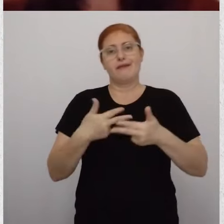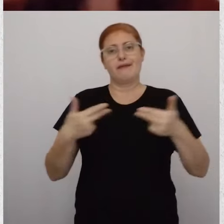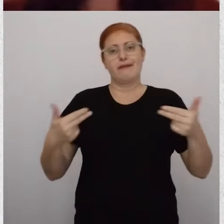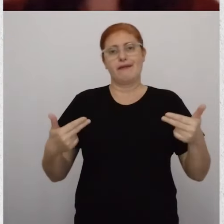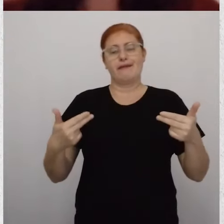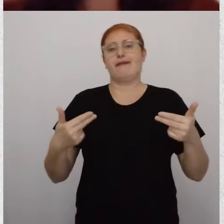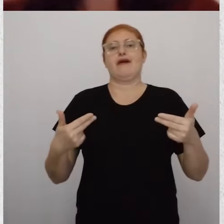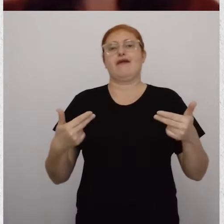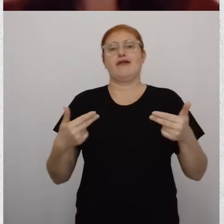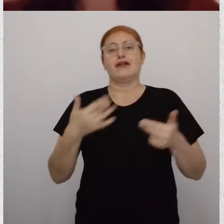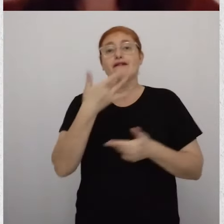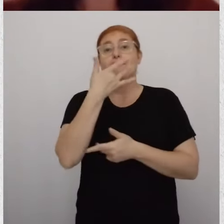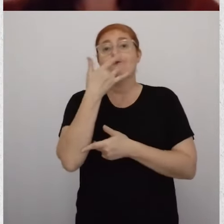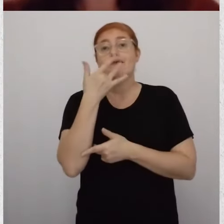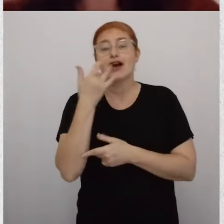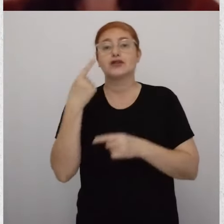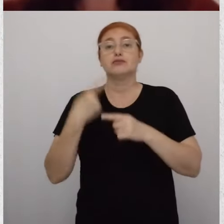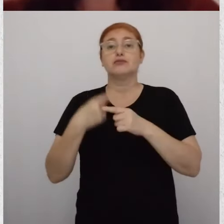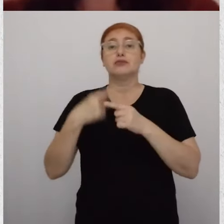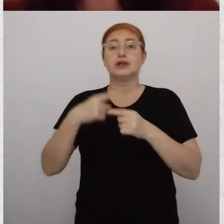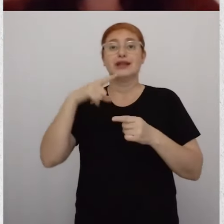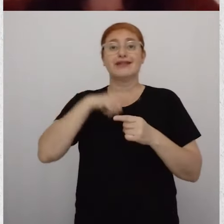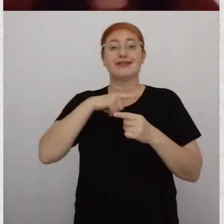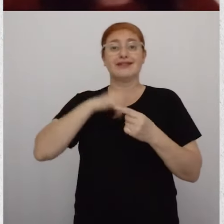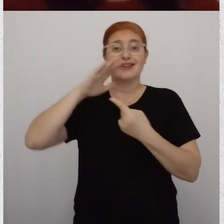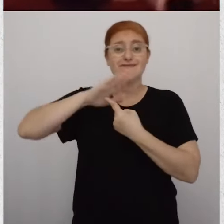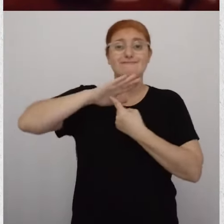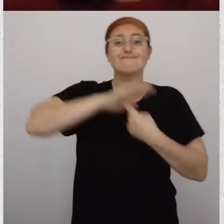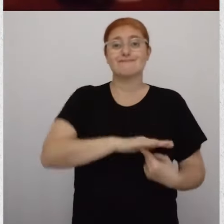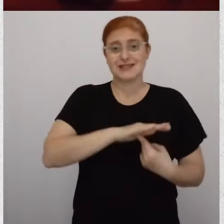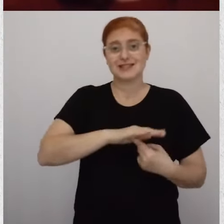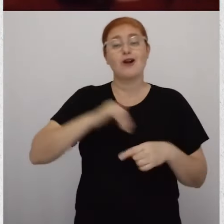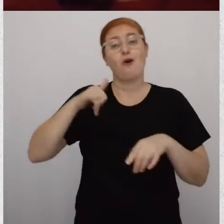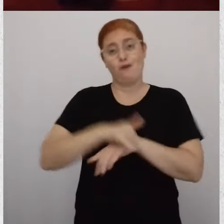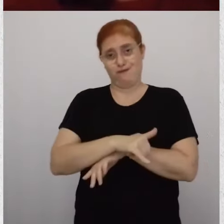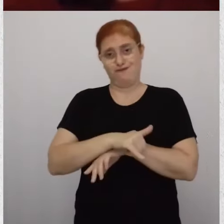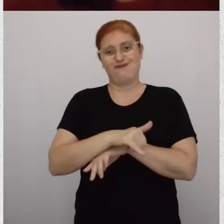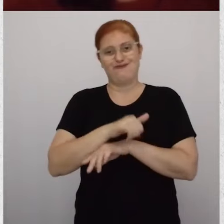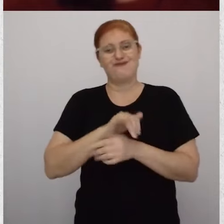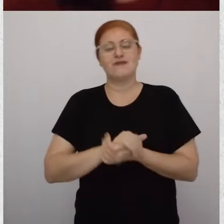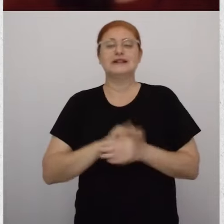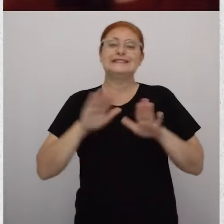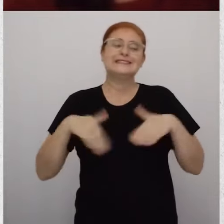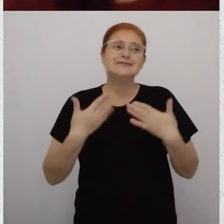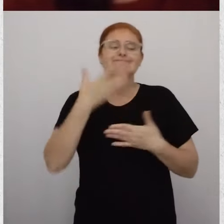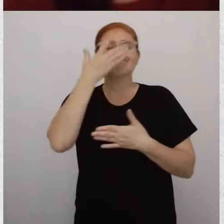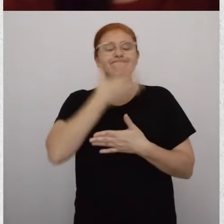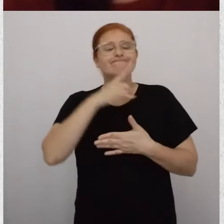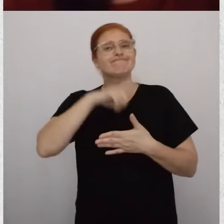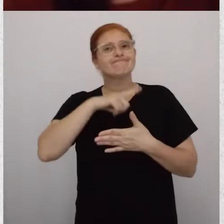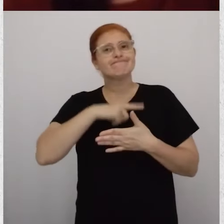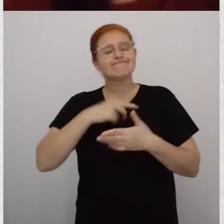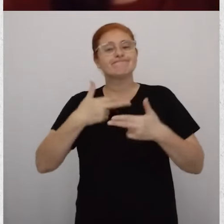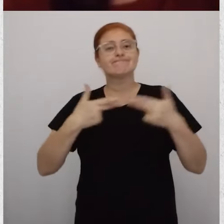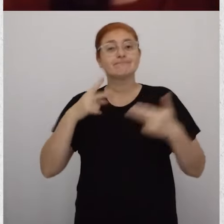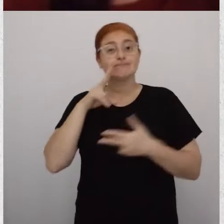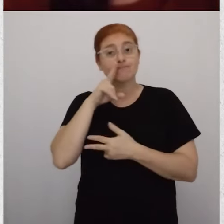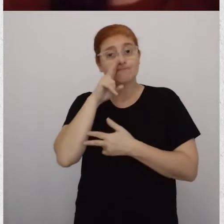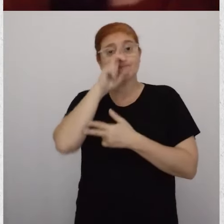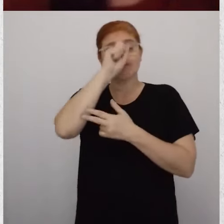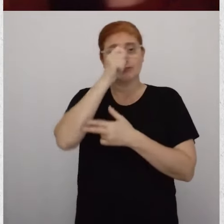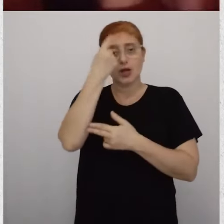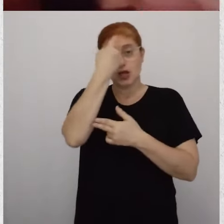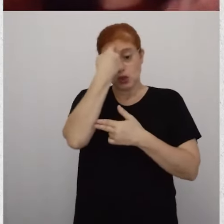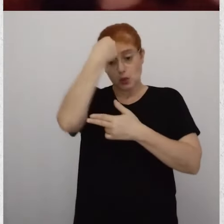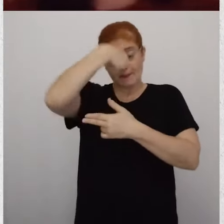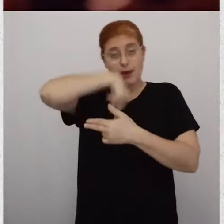automaticamente porque uma situação de opressão aconteceu, né? Eu acho que tem uma coisa do fortalecimento subjetivo